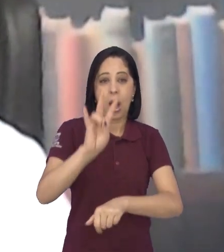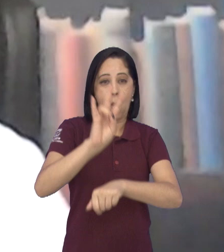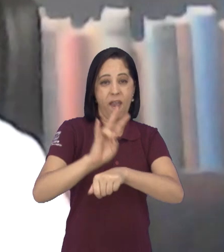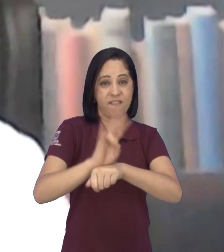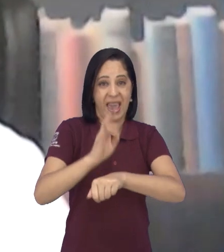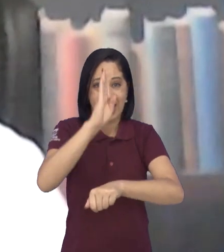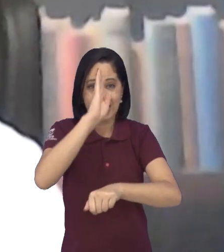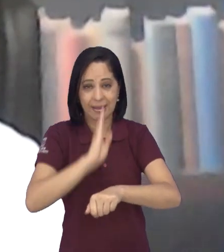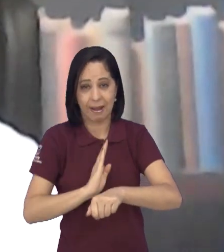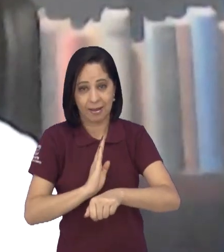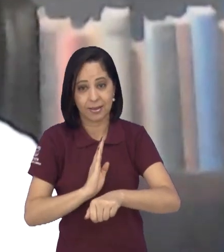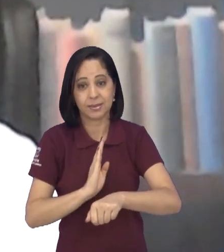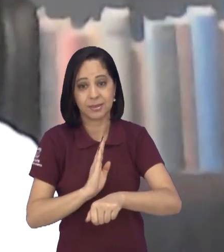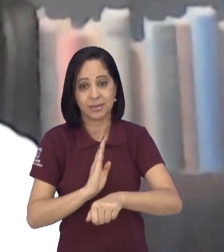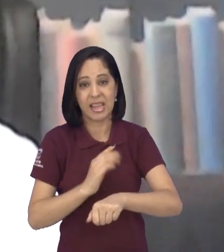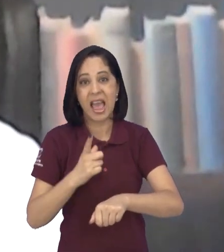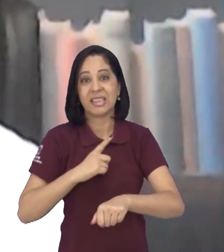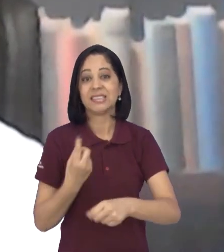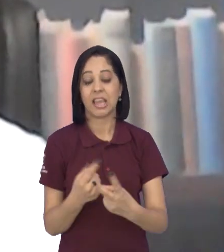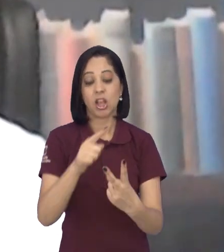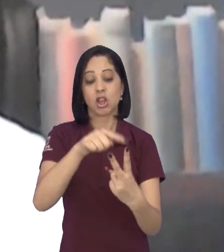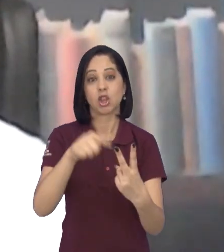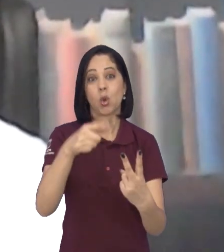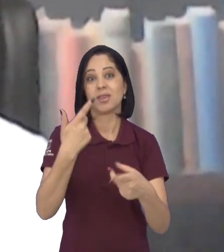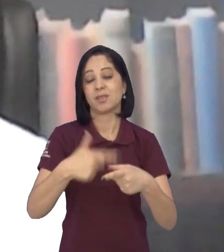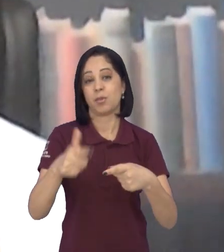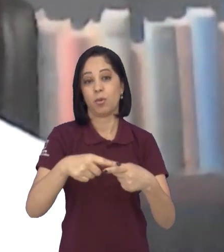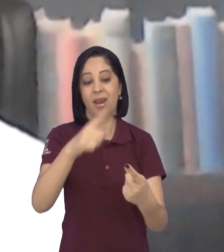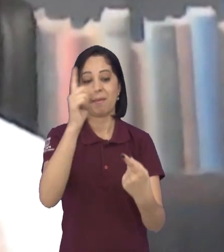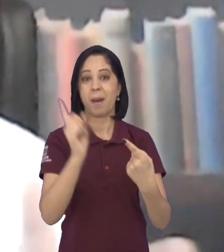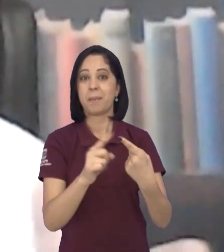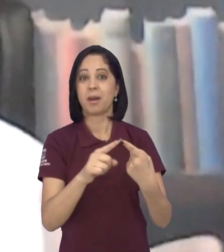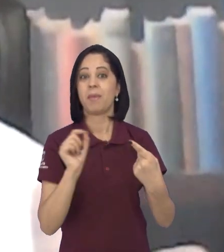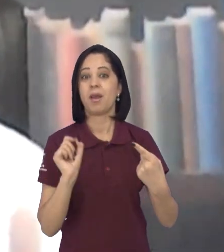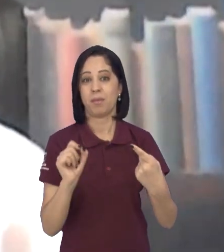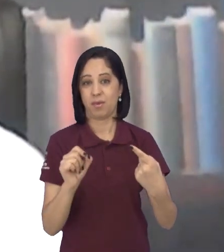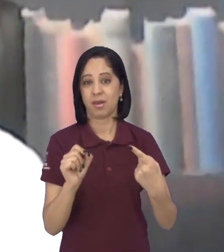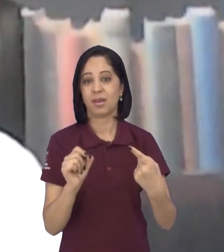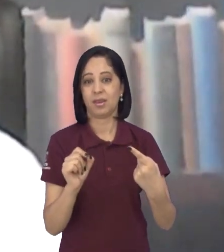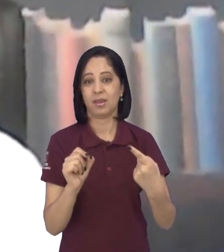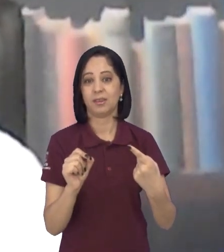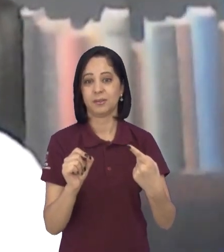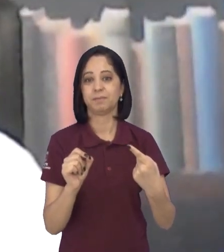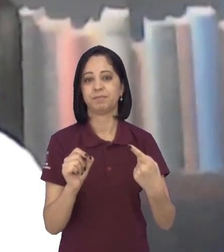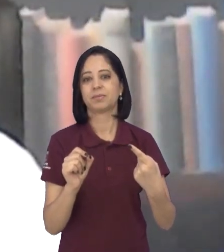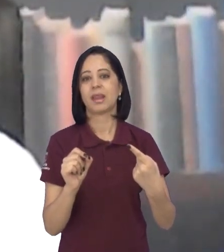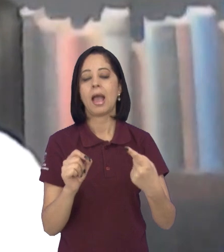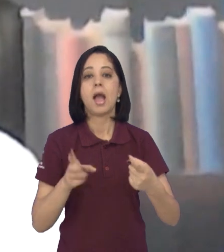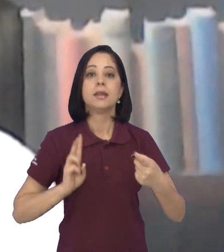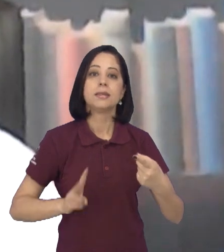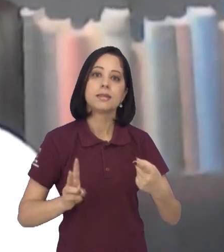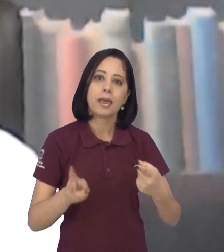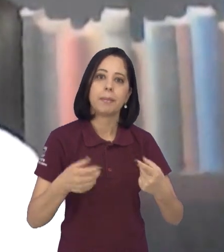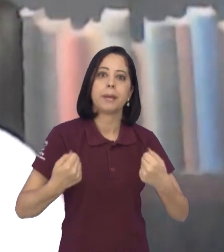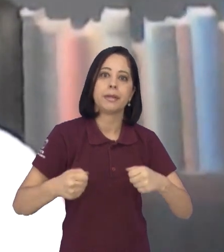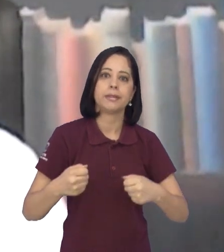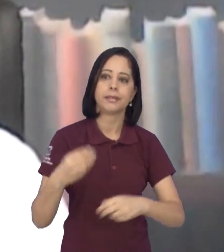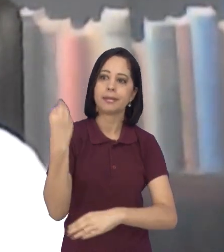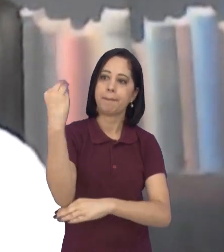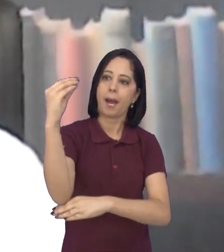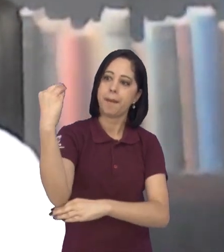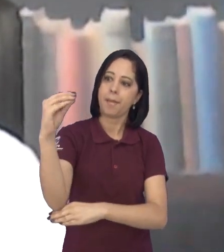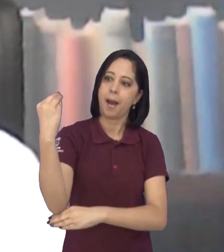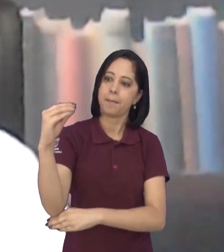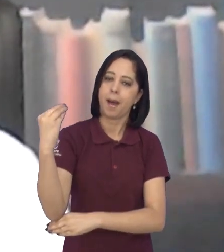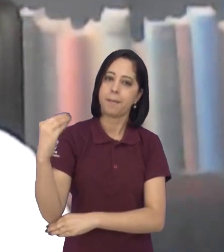a um Wi-Fi grátis, tem dois problemas. O primeiro é que, na maioria das vezes, nos pede para fazer um cadastro. E